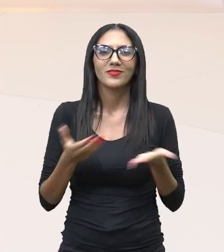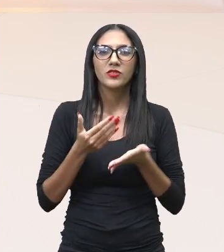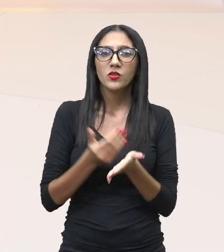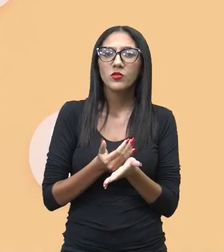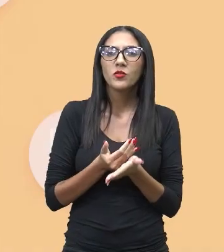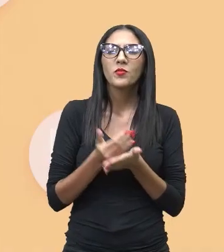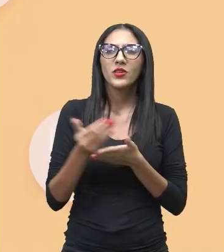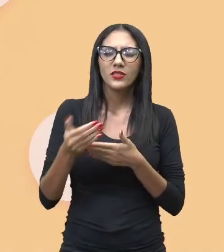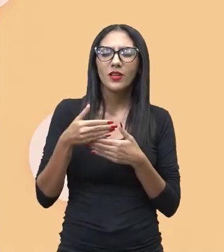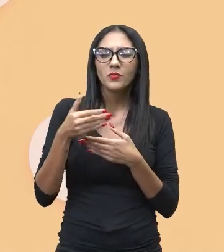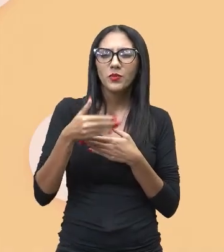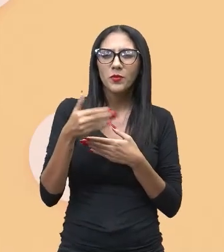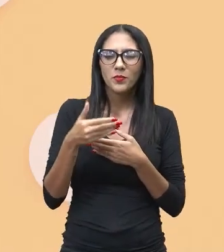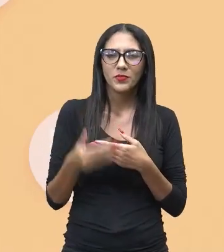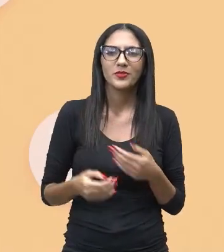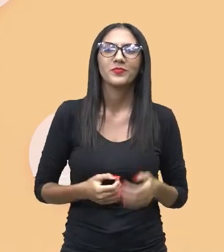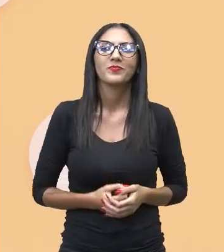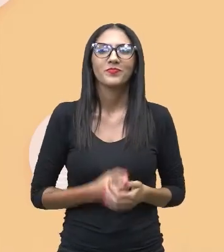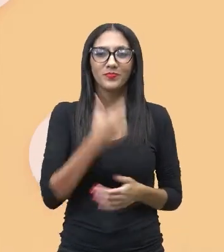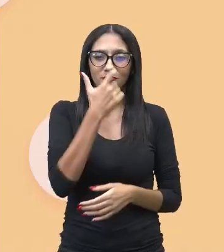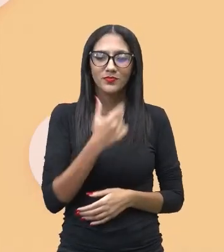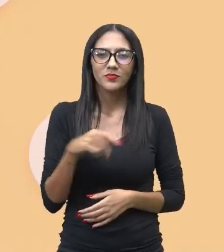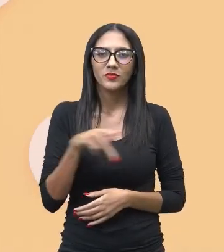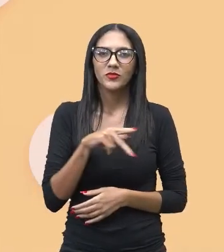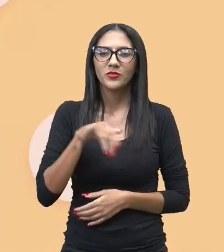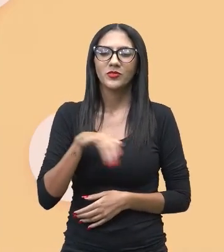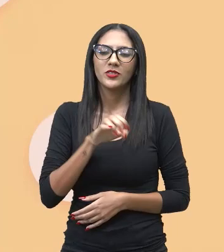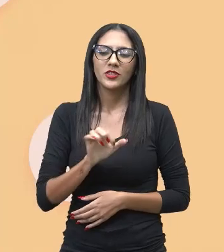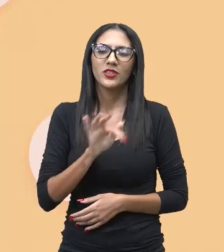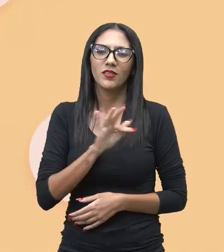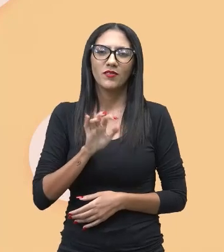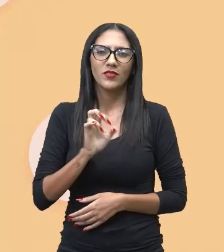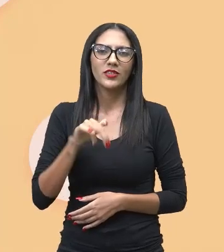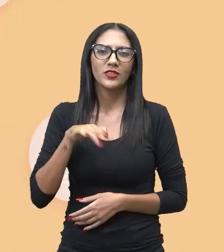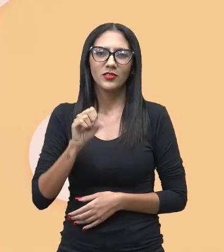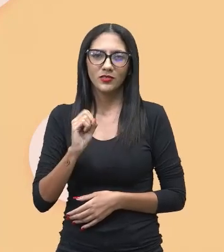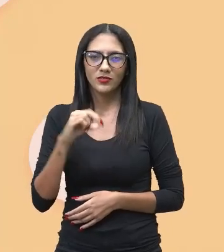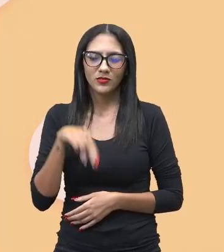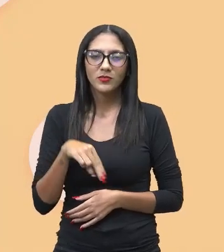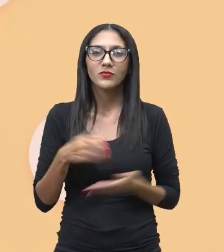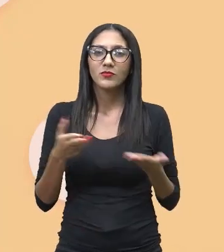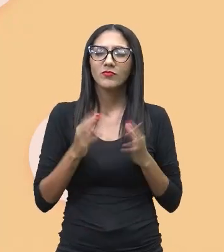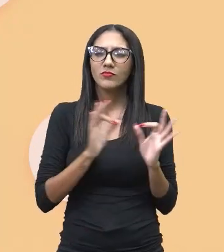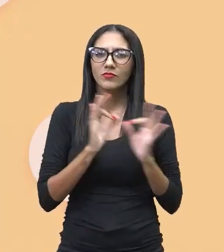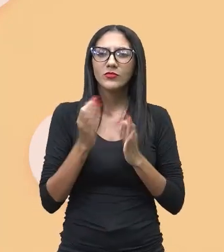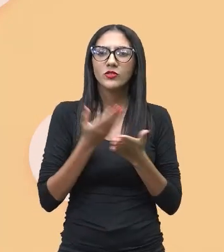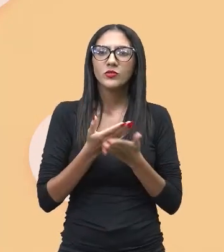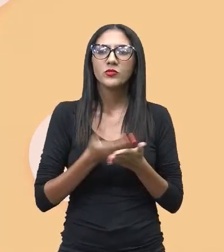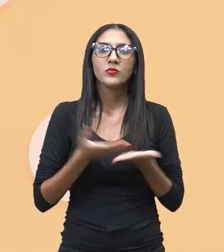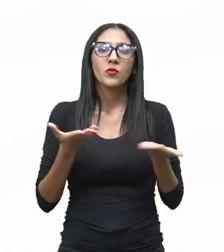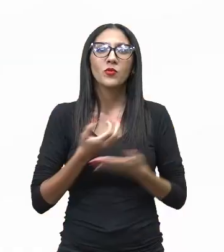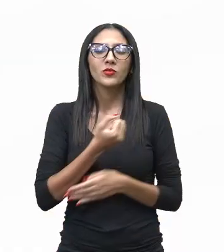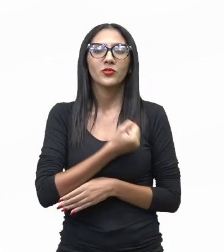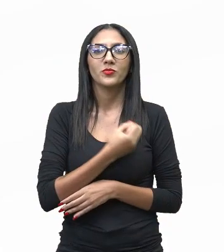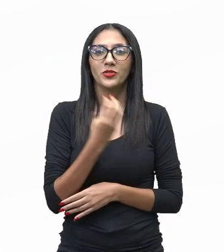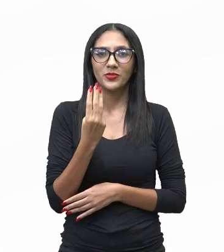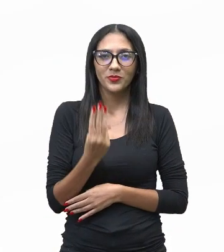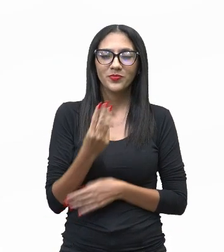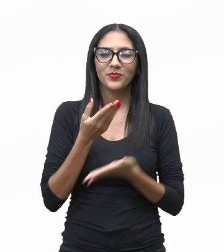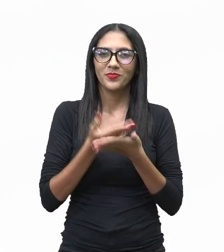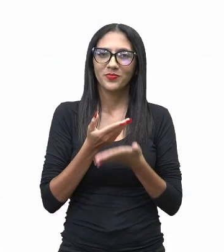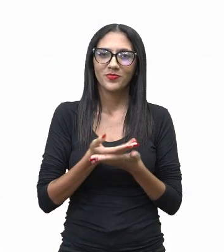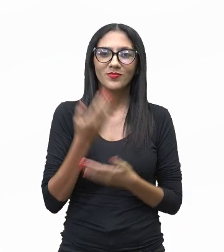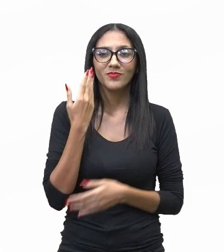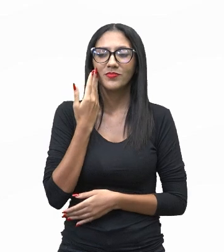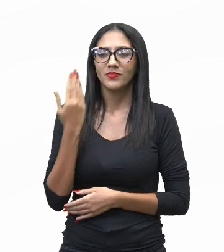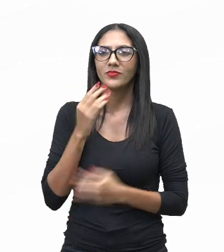esse processo aí de aula. Eu sou o professor Jefferson, vou estar com vocês nesta nossa aula, que é a aula de número 3, né? Vamos dar uma